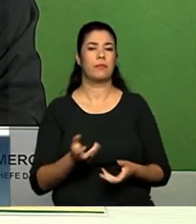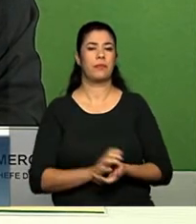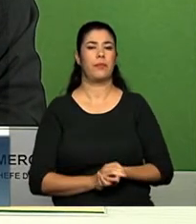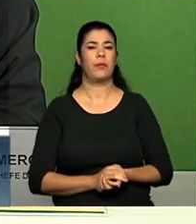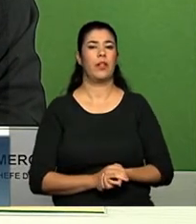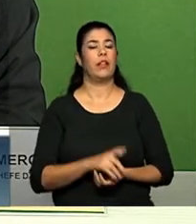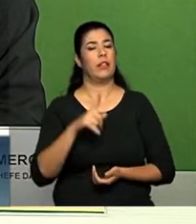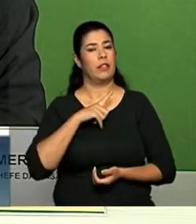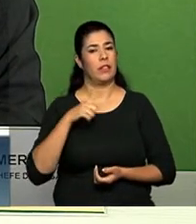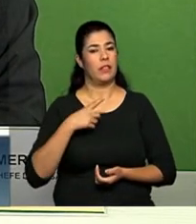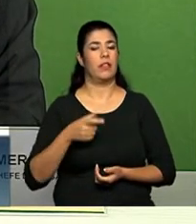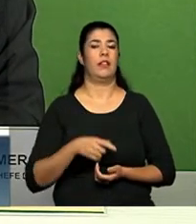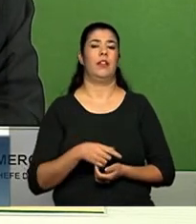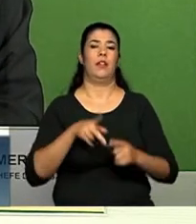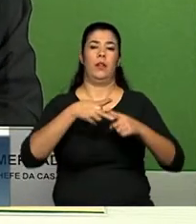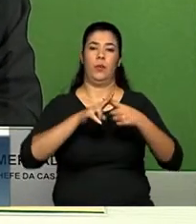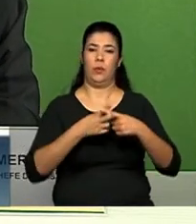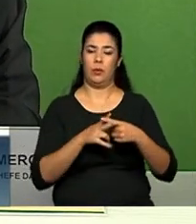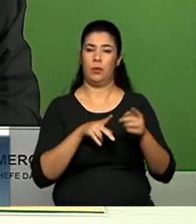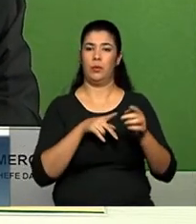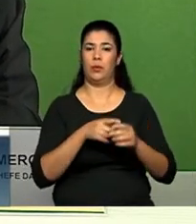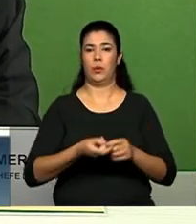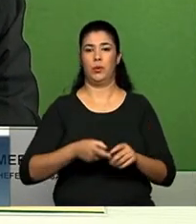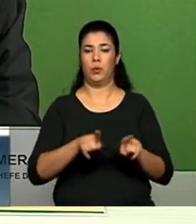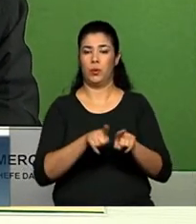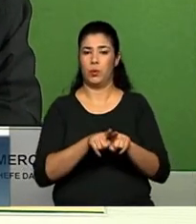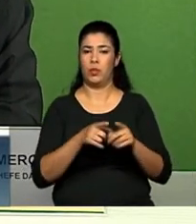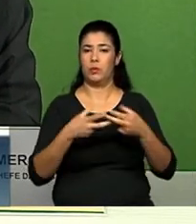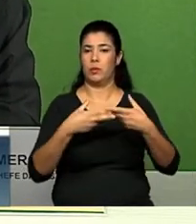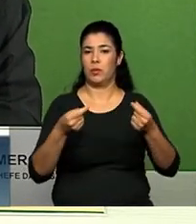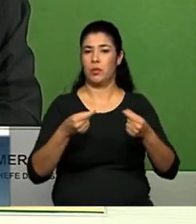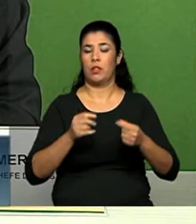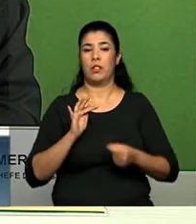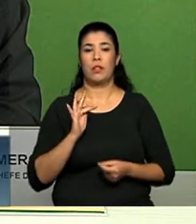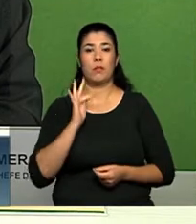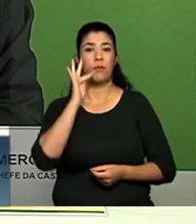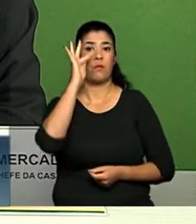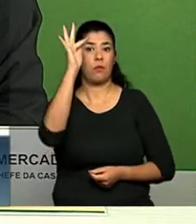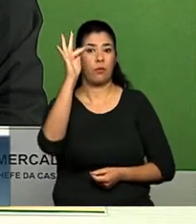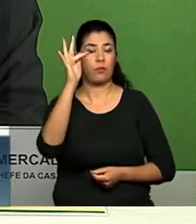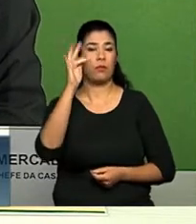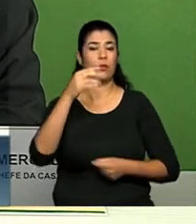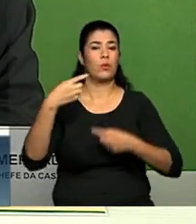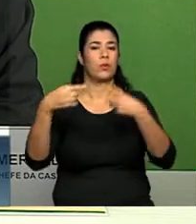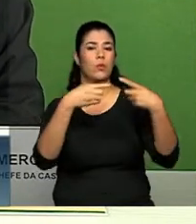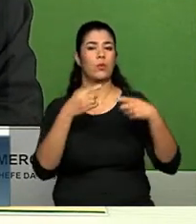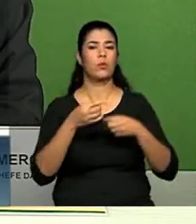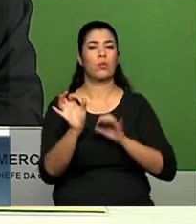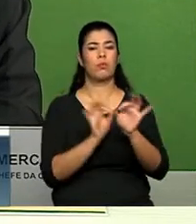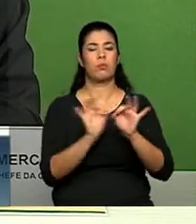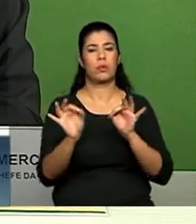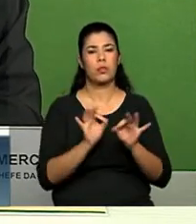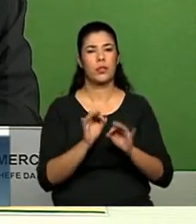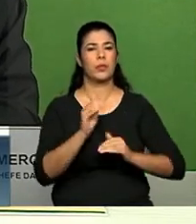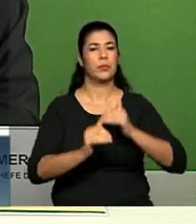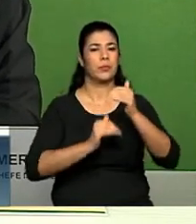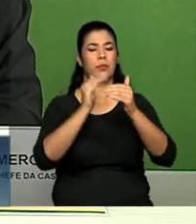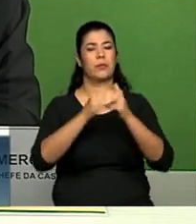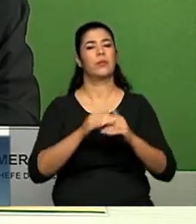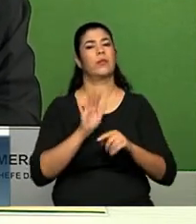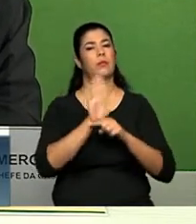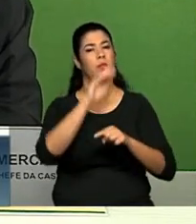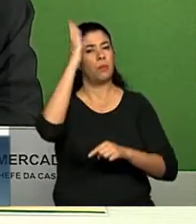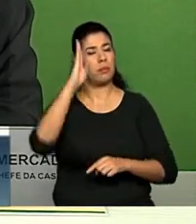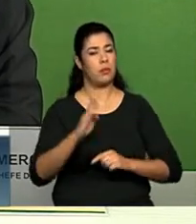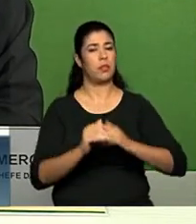discuta os avanços para frente, a retomada do crescimento, Os projetos que vão fazer o Brasil crescer,